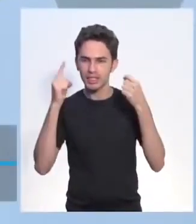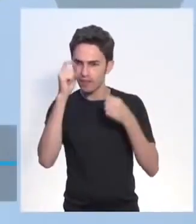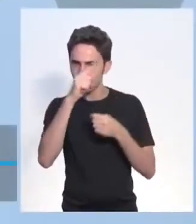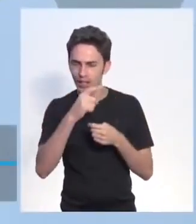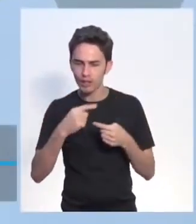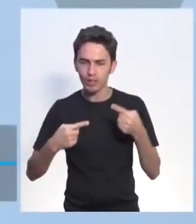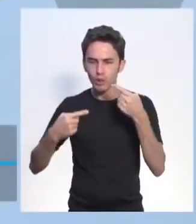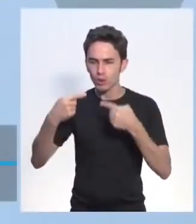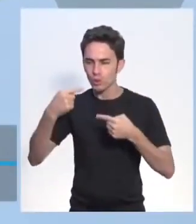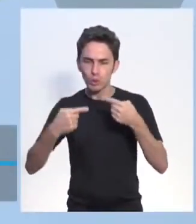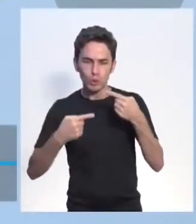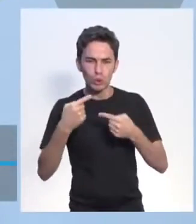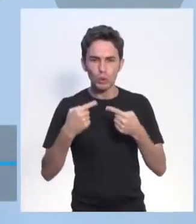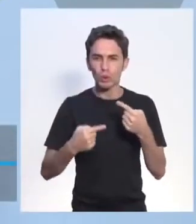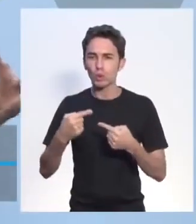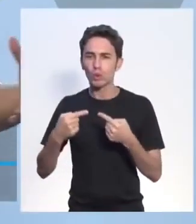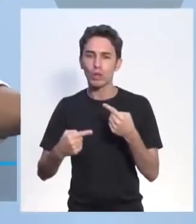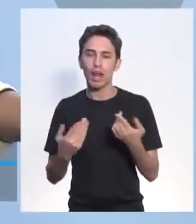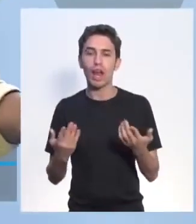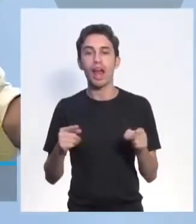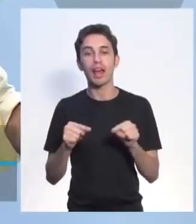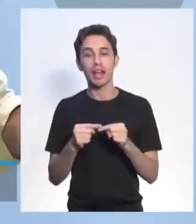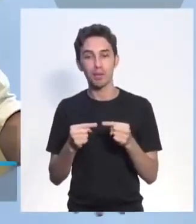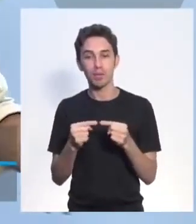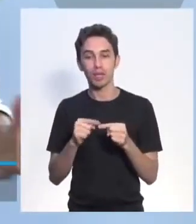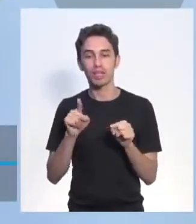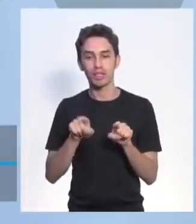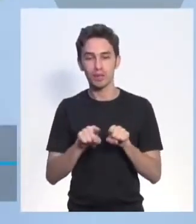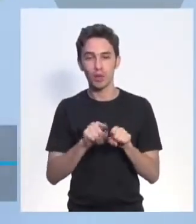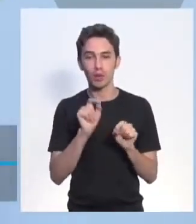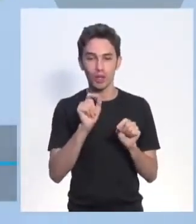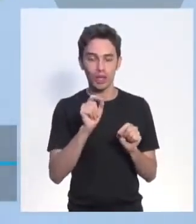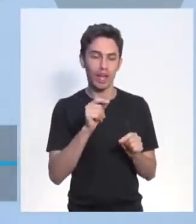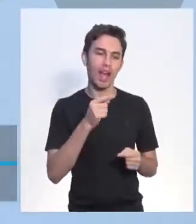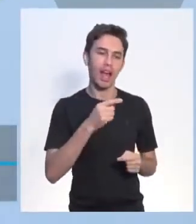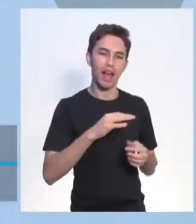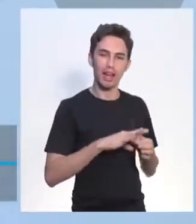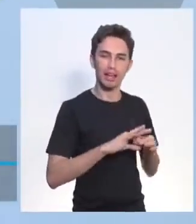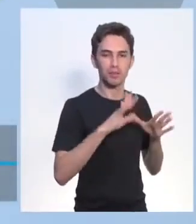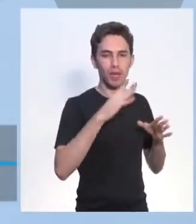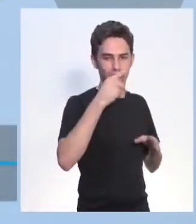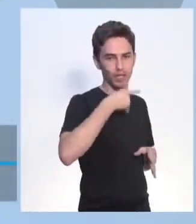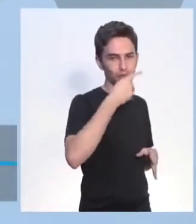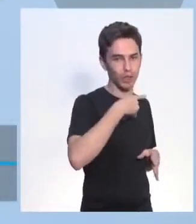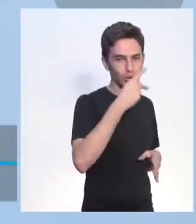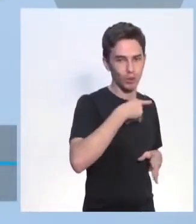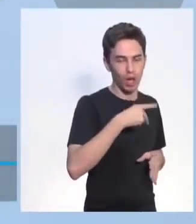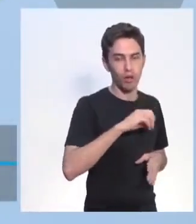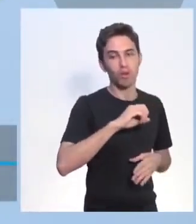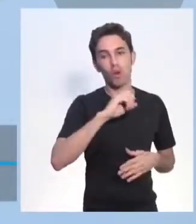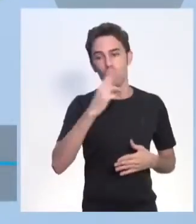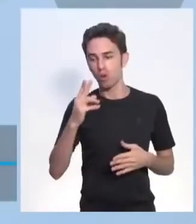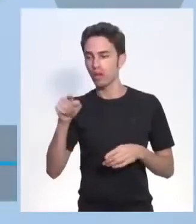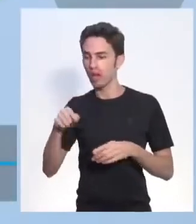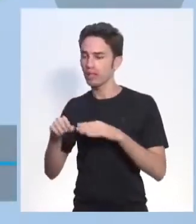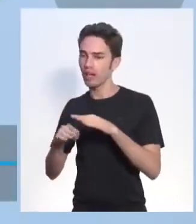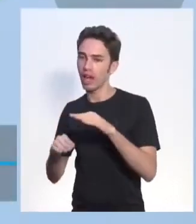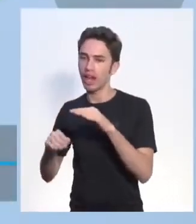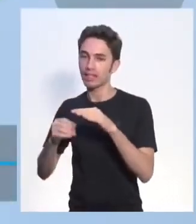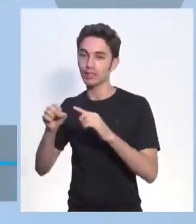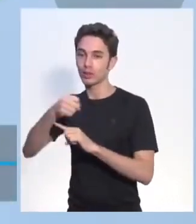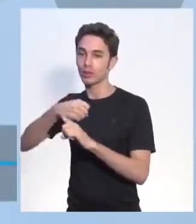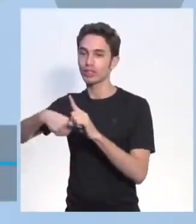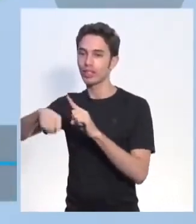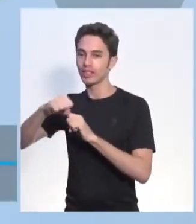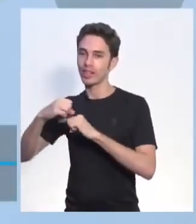na tensão entre as liberdades individuais e a igualdade social. É aí